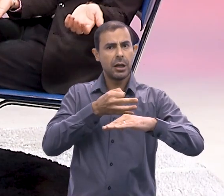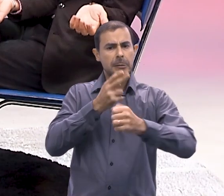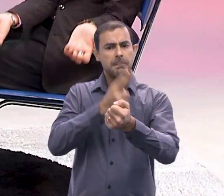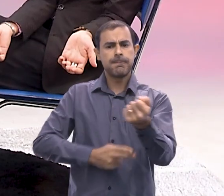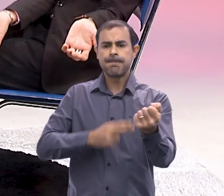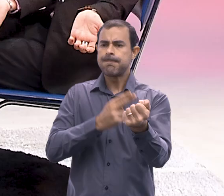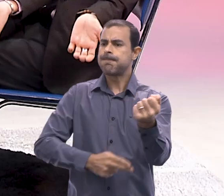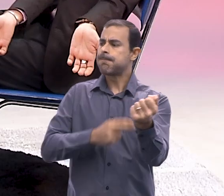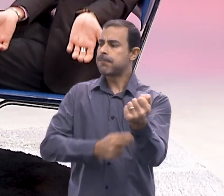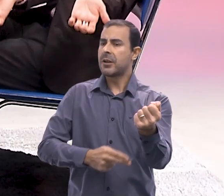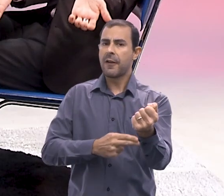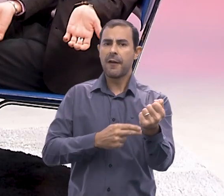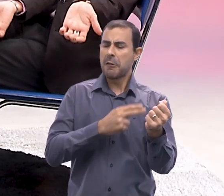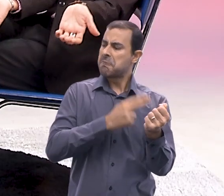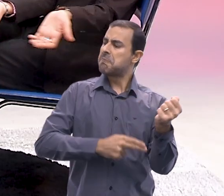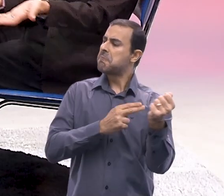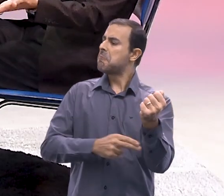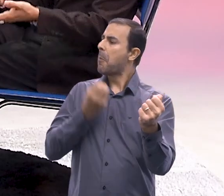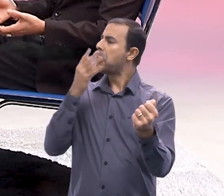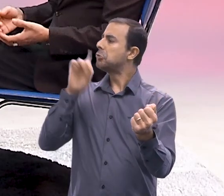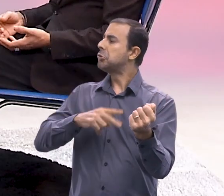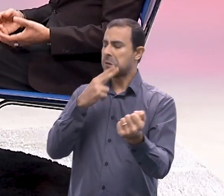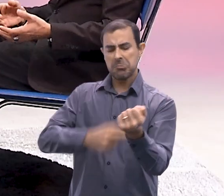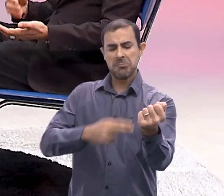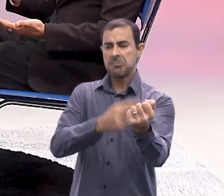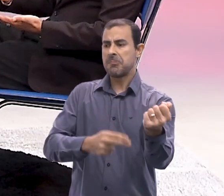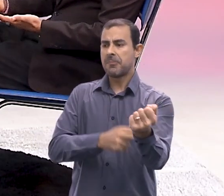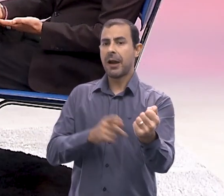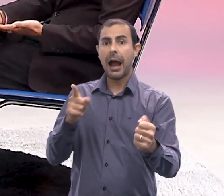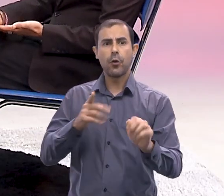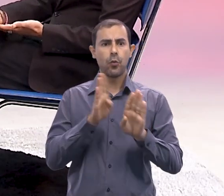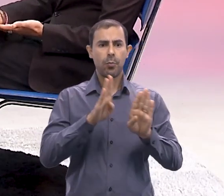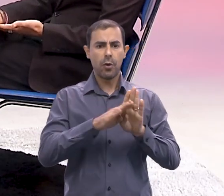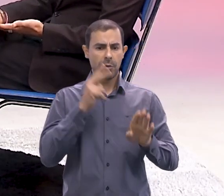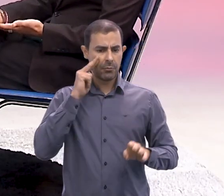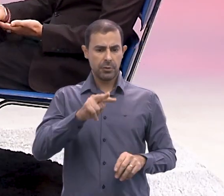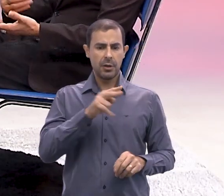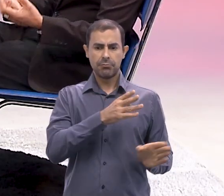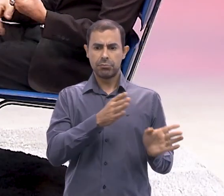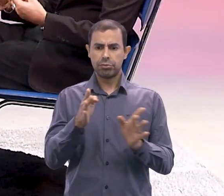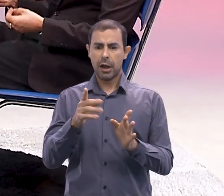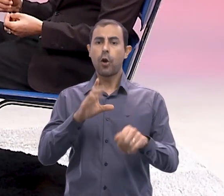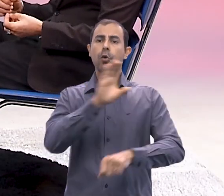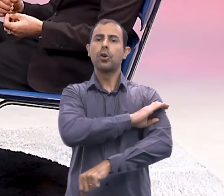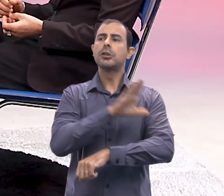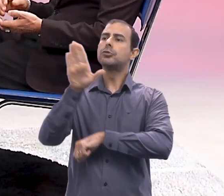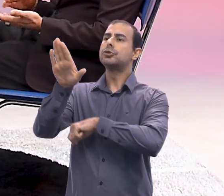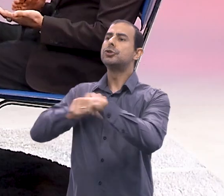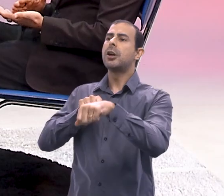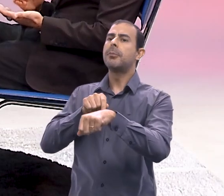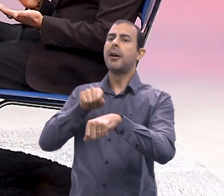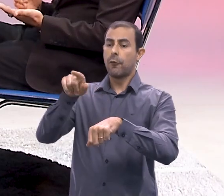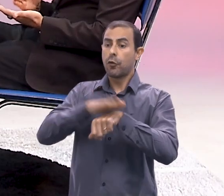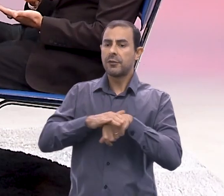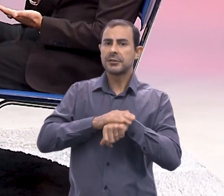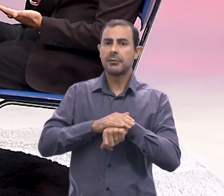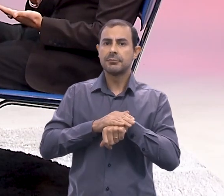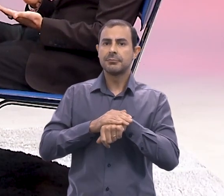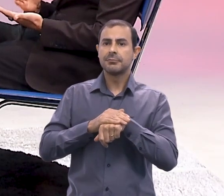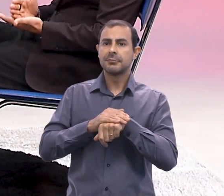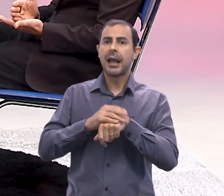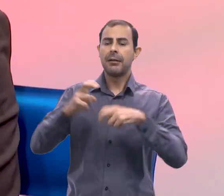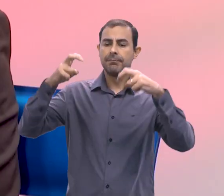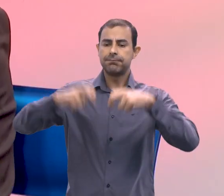desse porteiro e diz bom dia e mostra para ele e entra. Rapidamente o porteiro aciona a coordenação e vão conversar. Essa menina estava